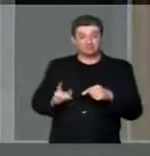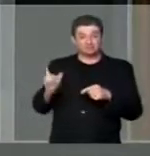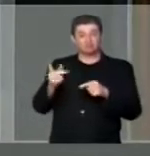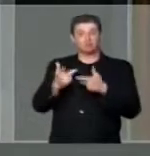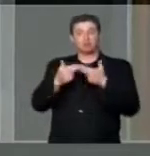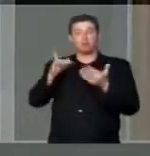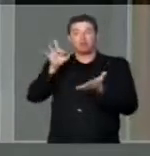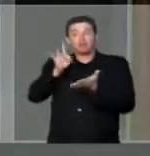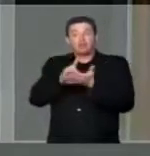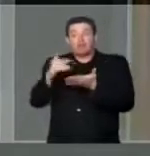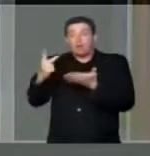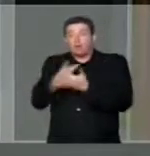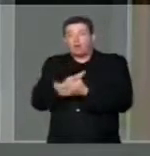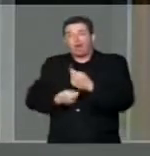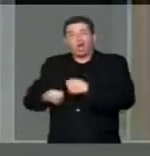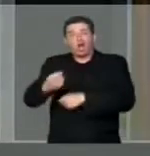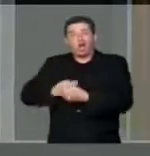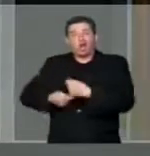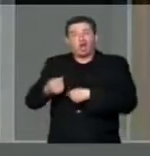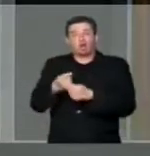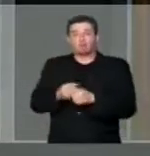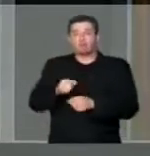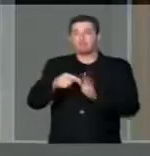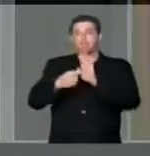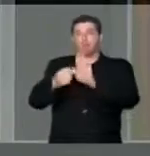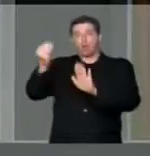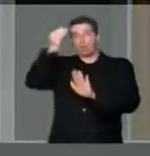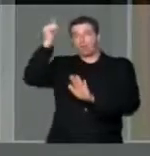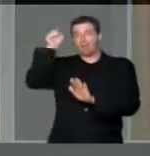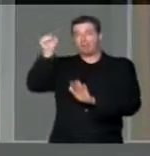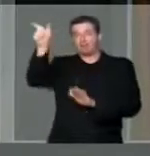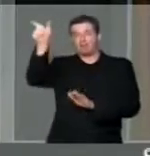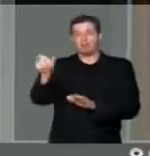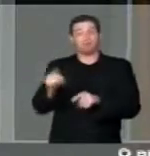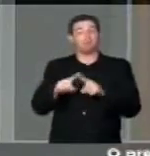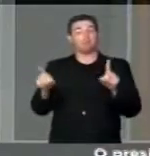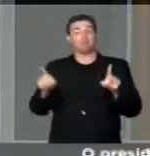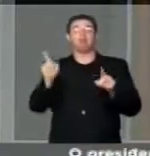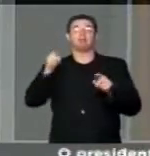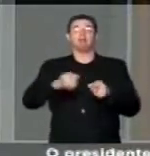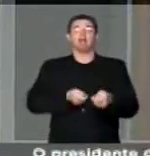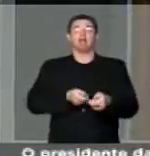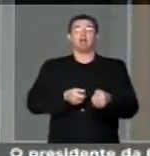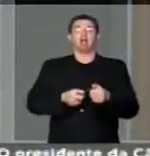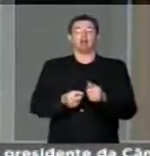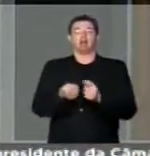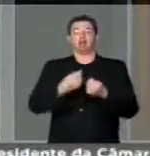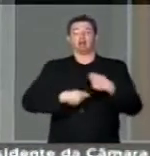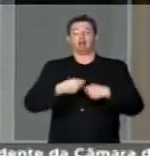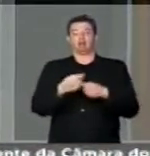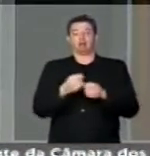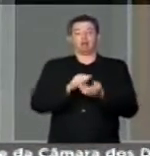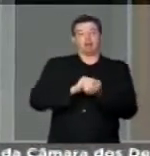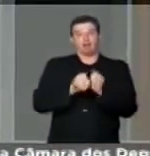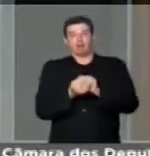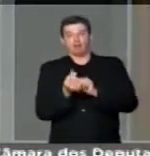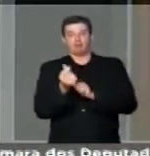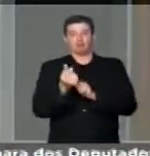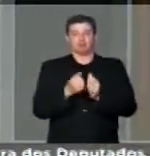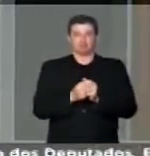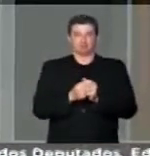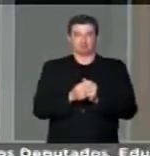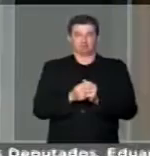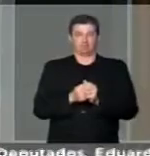fato concreto de corrupção em que o aponte, mas em pedaladas fiscais, em ajustes fiscal.